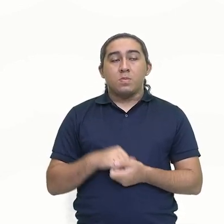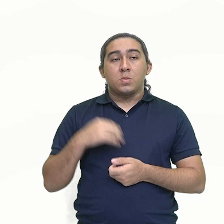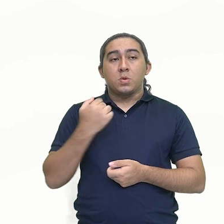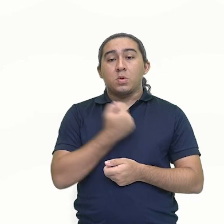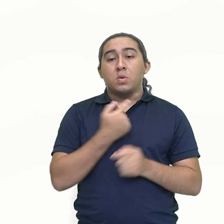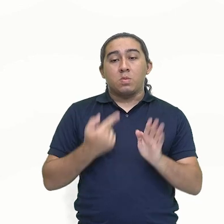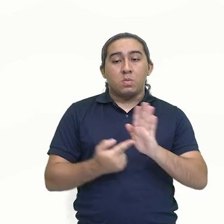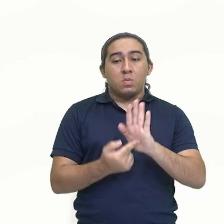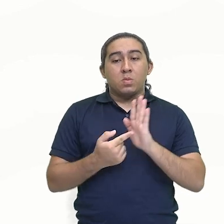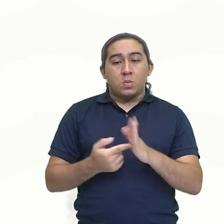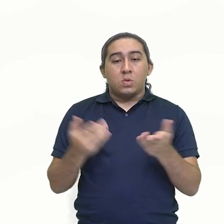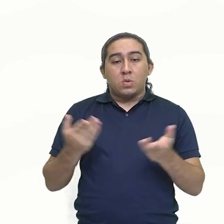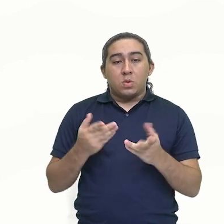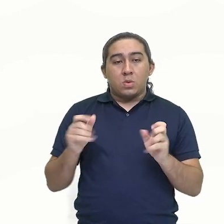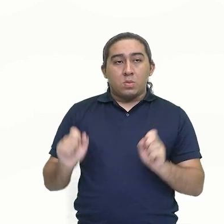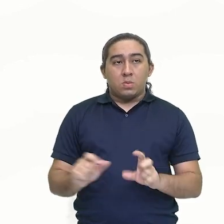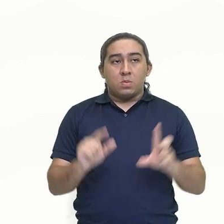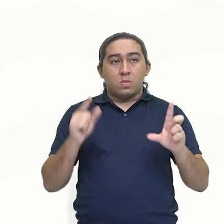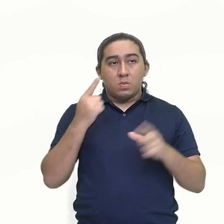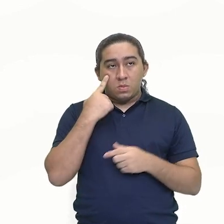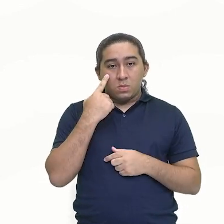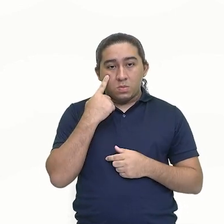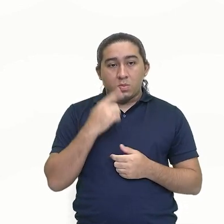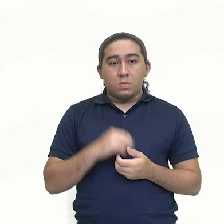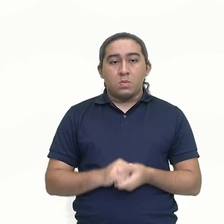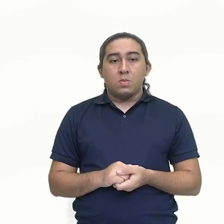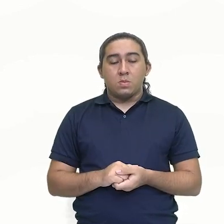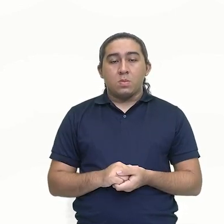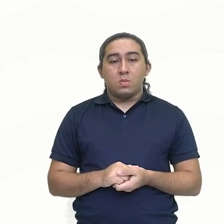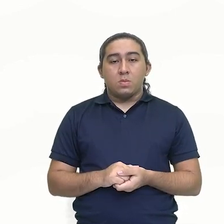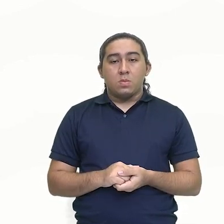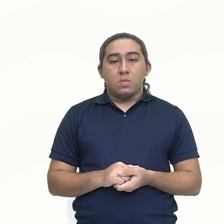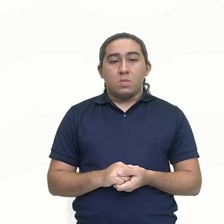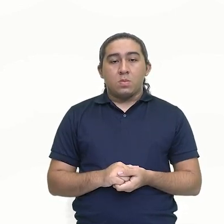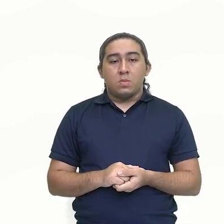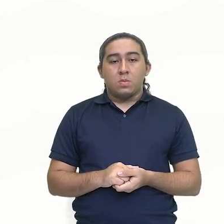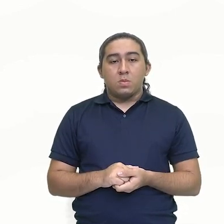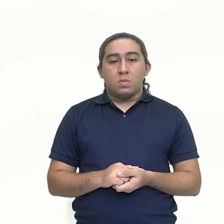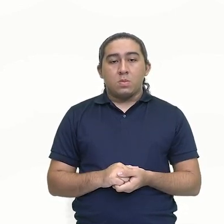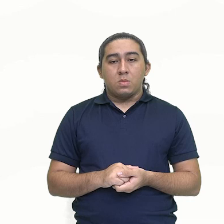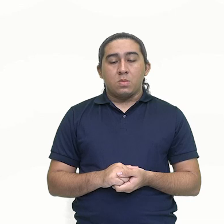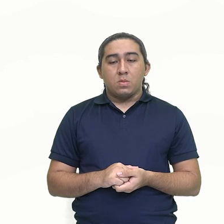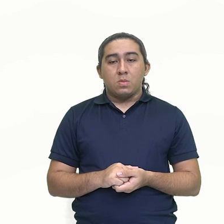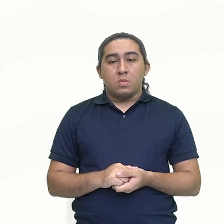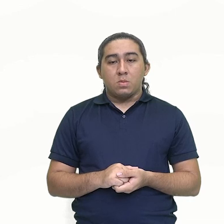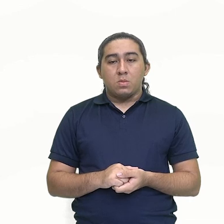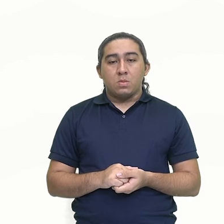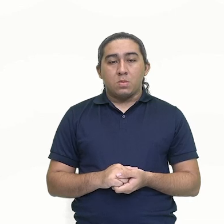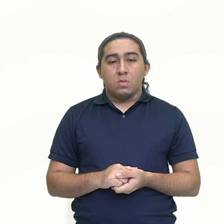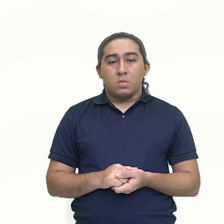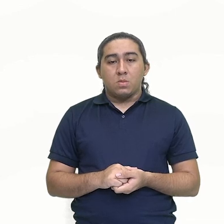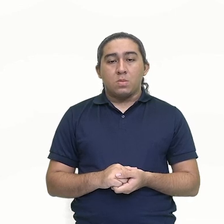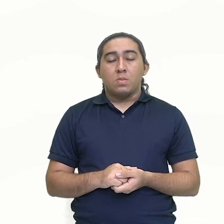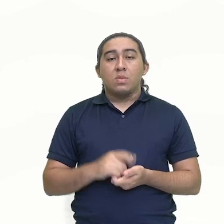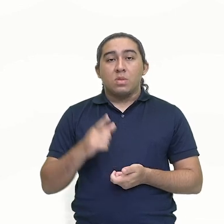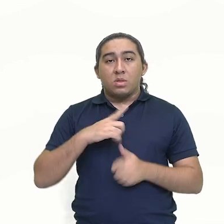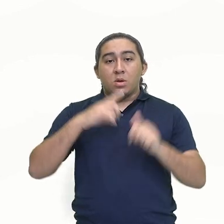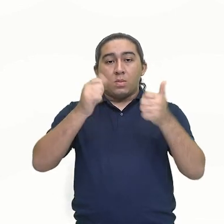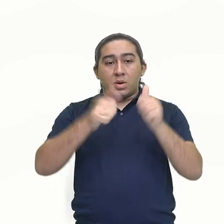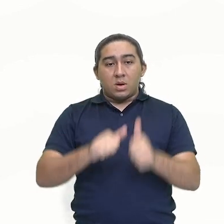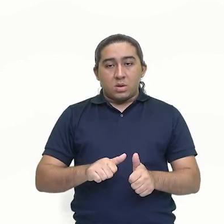mostrando na próxima tela, né, uma análise que foi feita sobre a desigualdade no Brasil